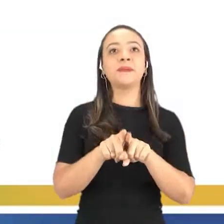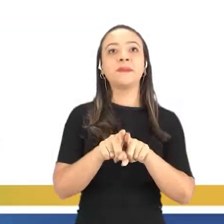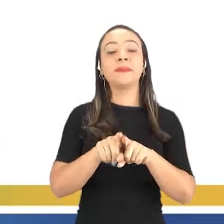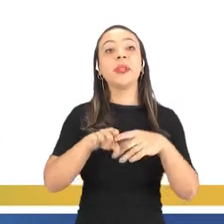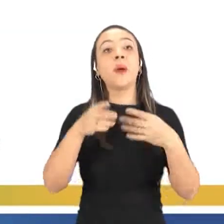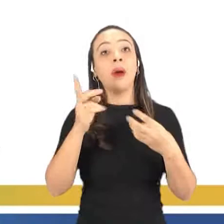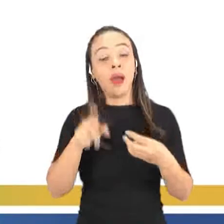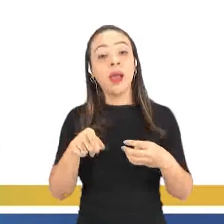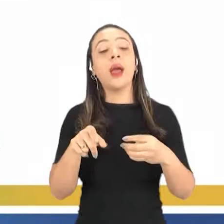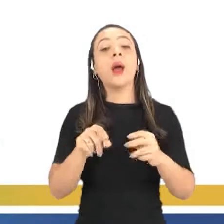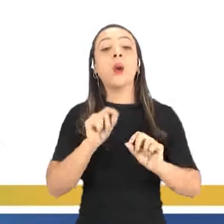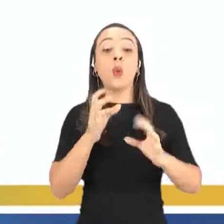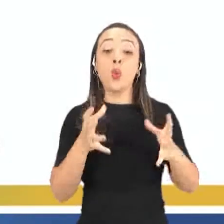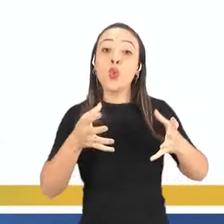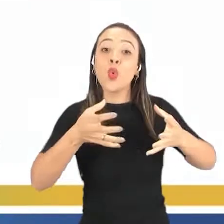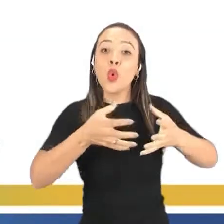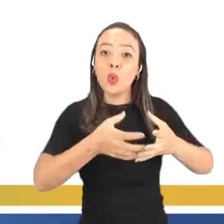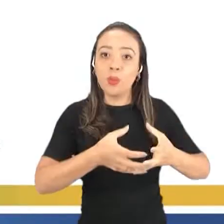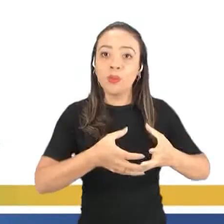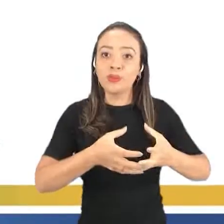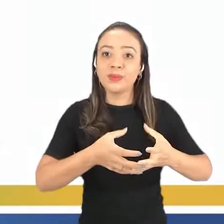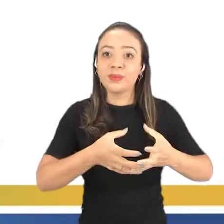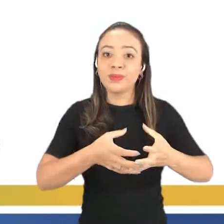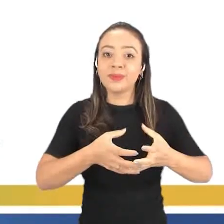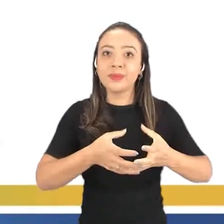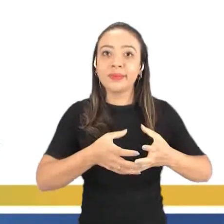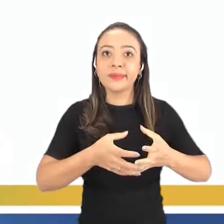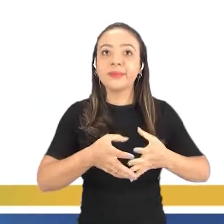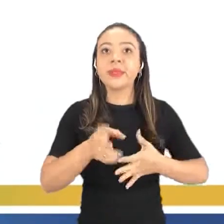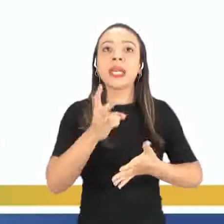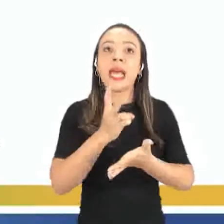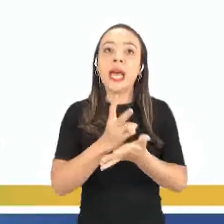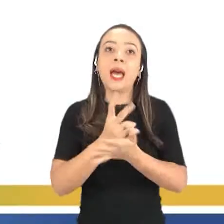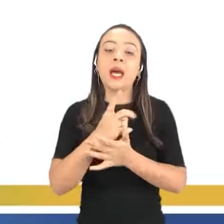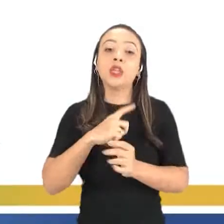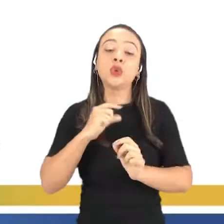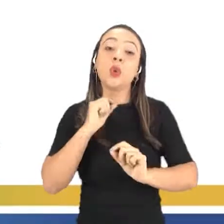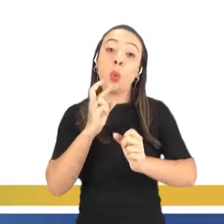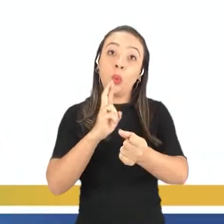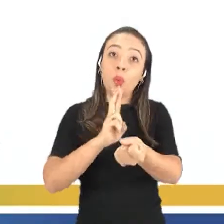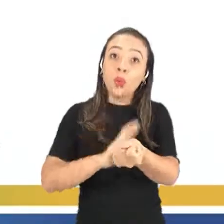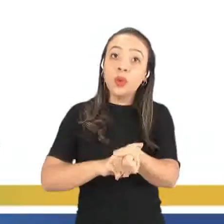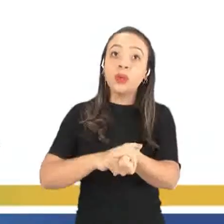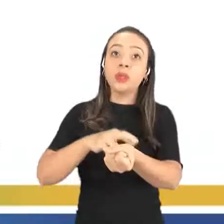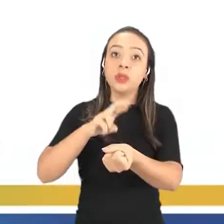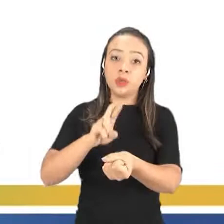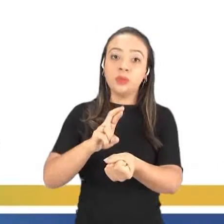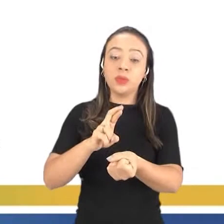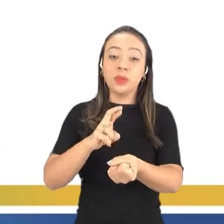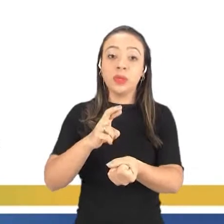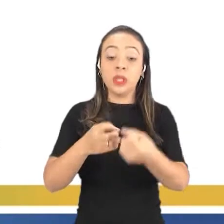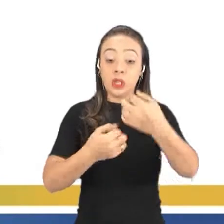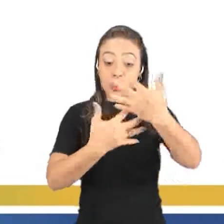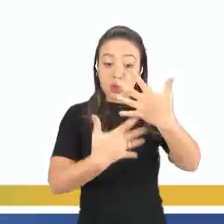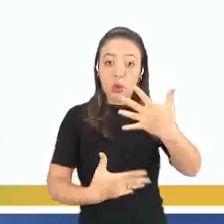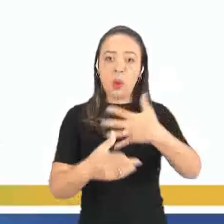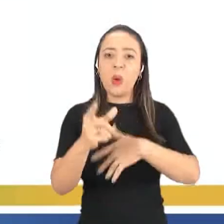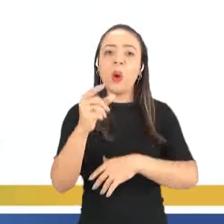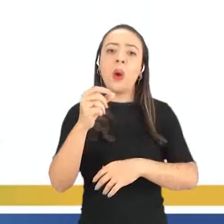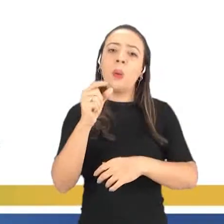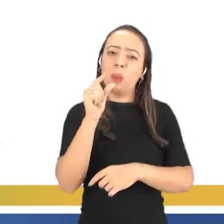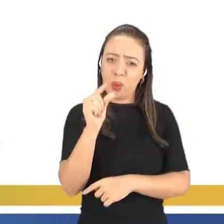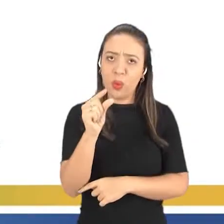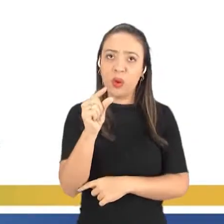Era uma prática coletiva, geralmente marcada pelo ritmo com poucas notas,